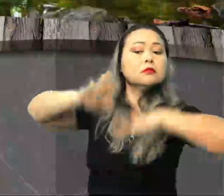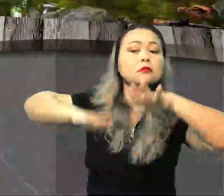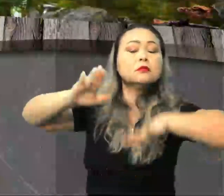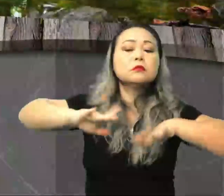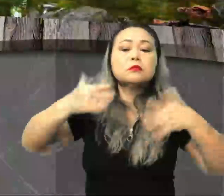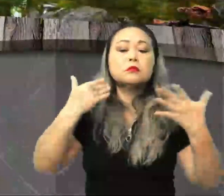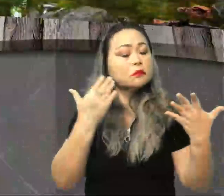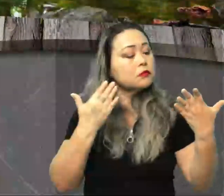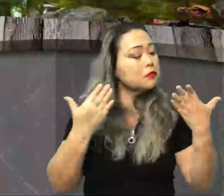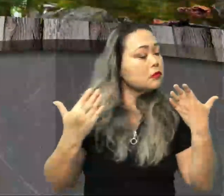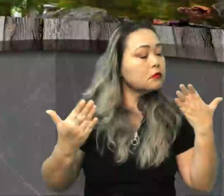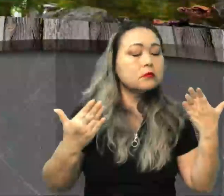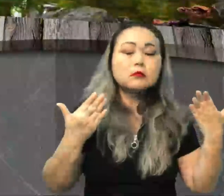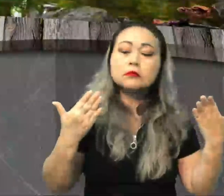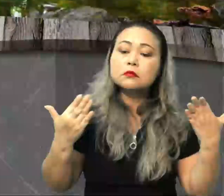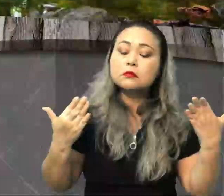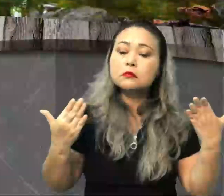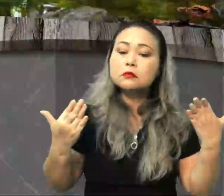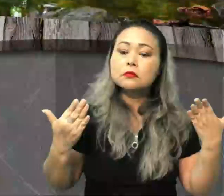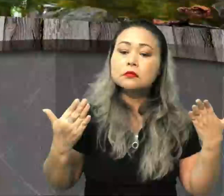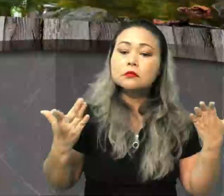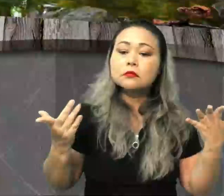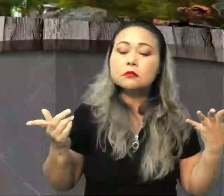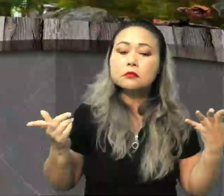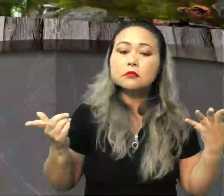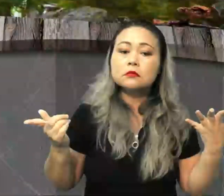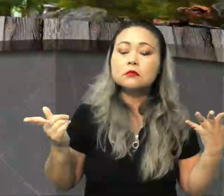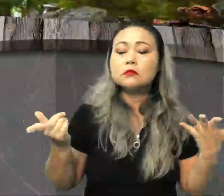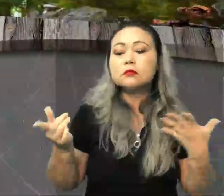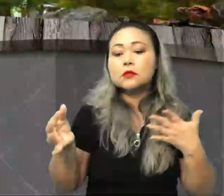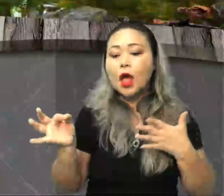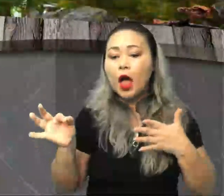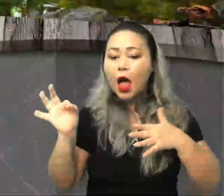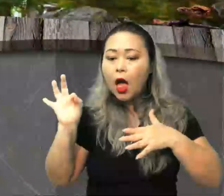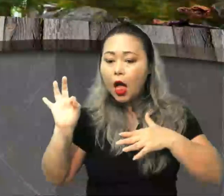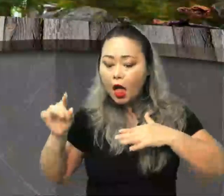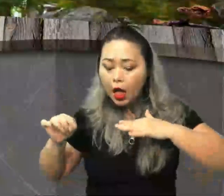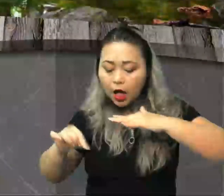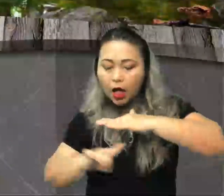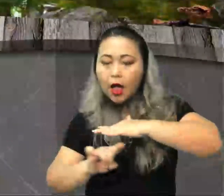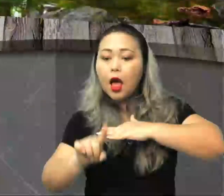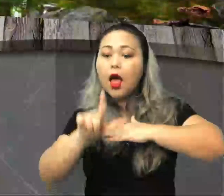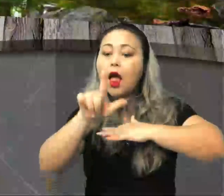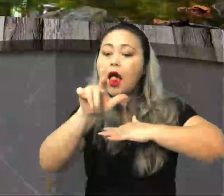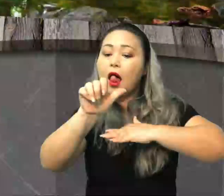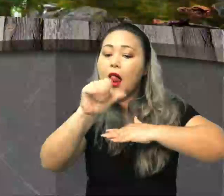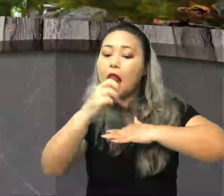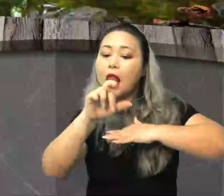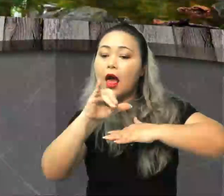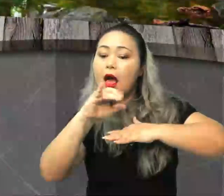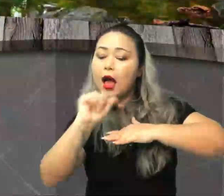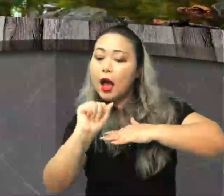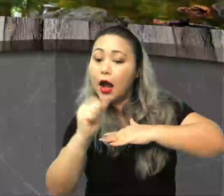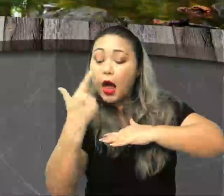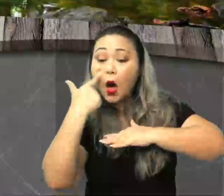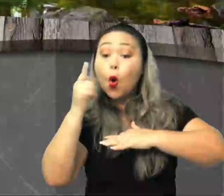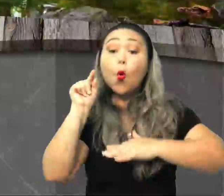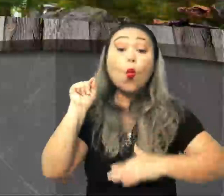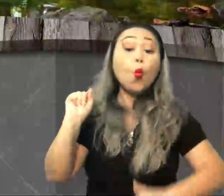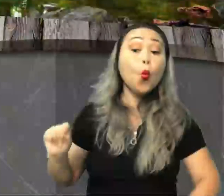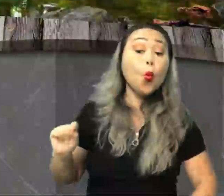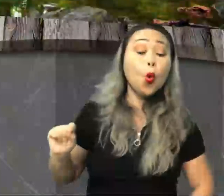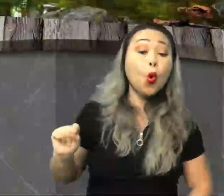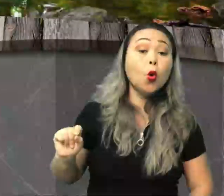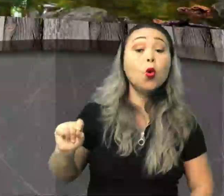que compara, tá? A minhoca, uma lacraia, né?